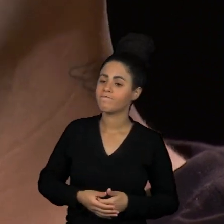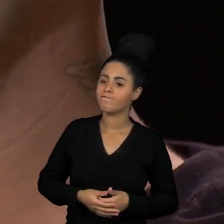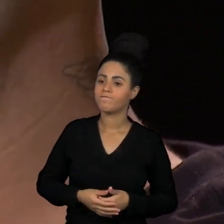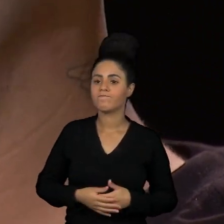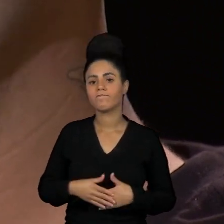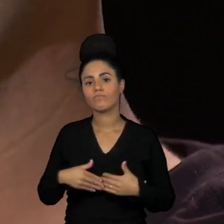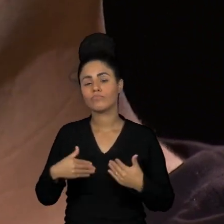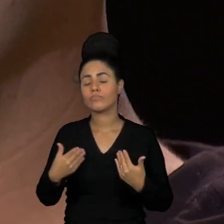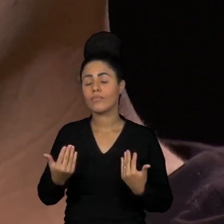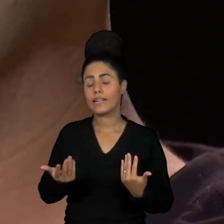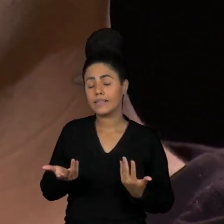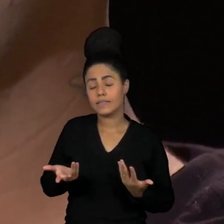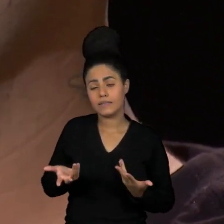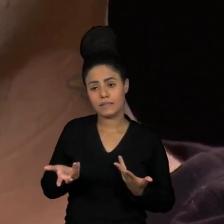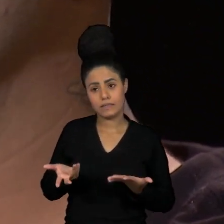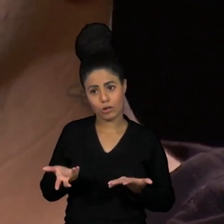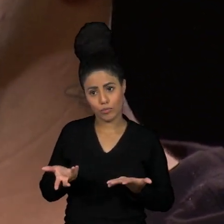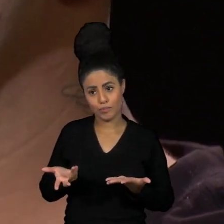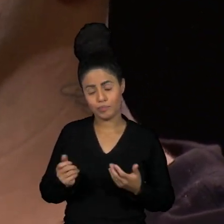Por incrível que pareça,